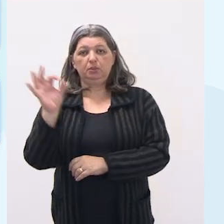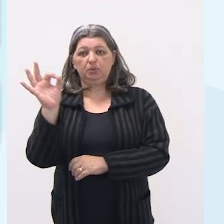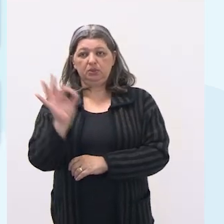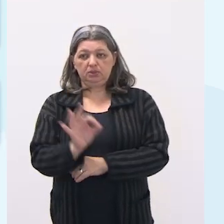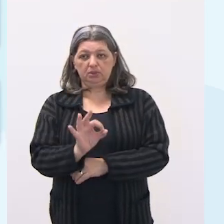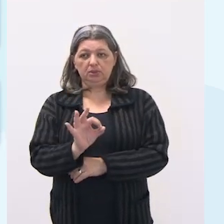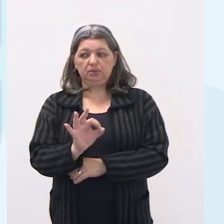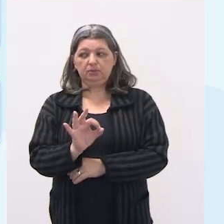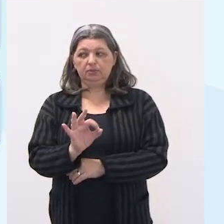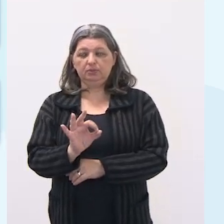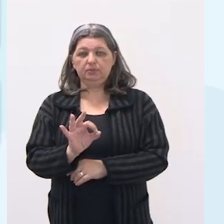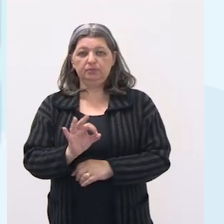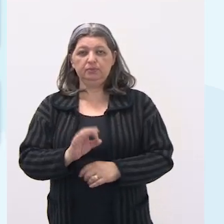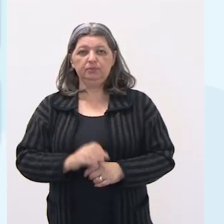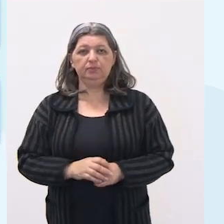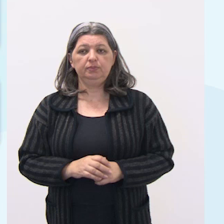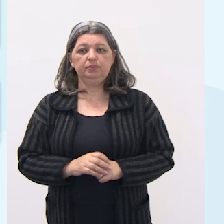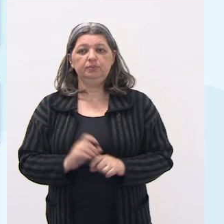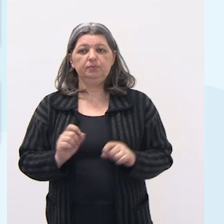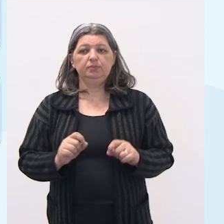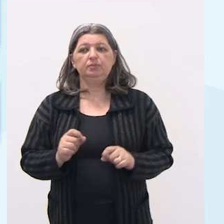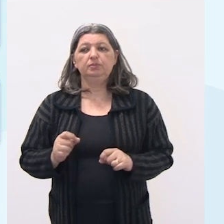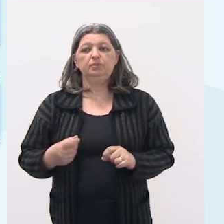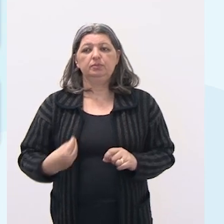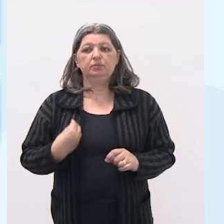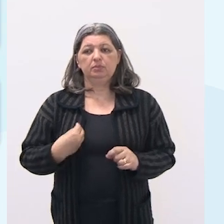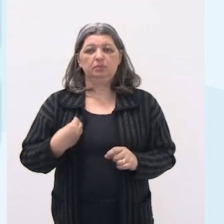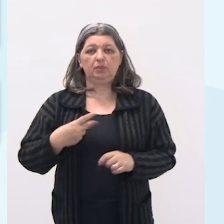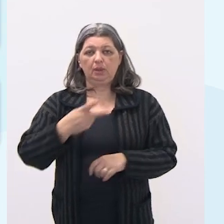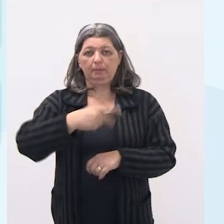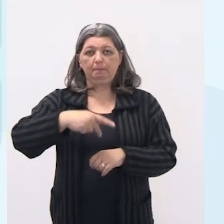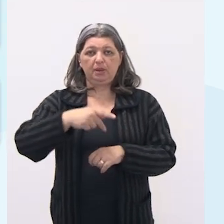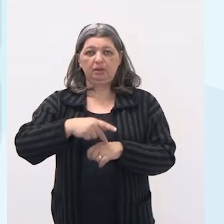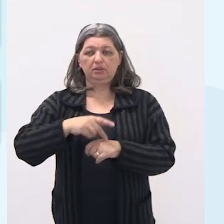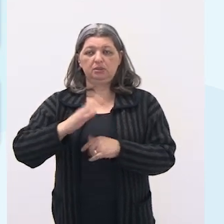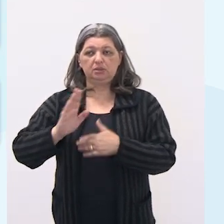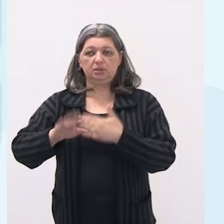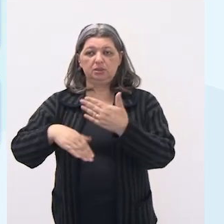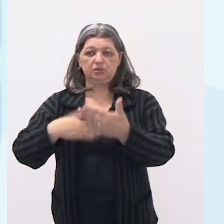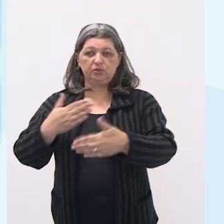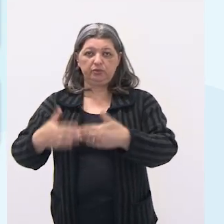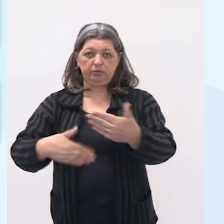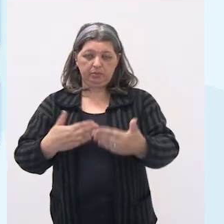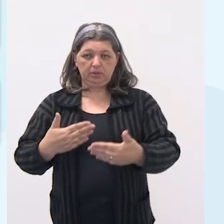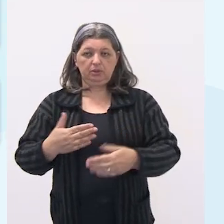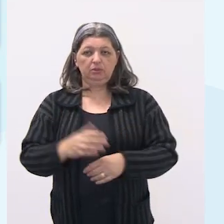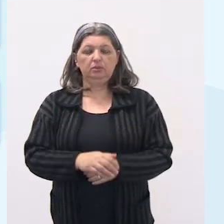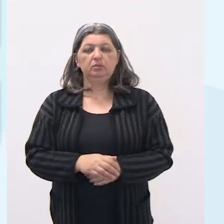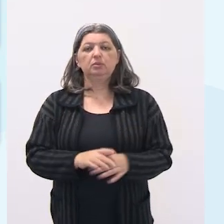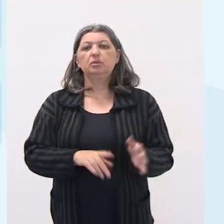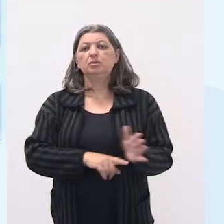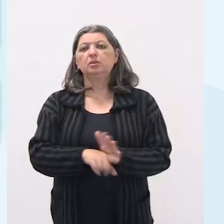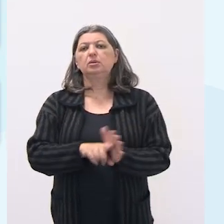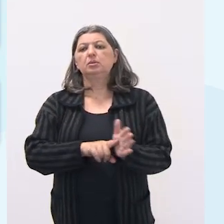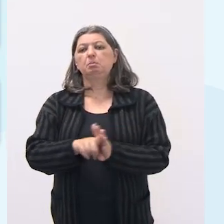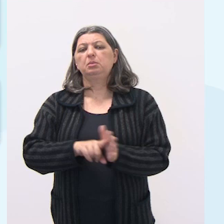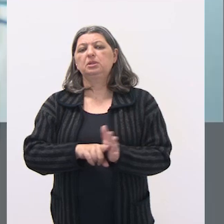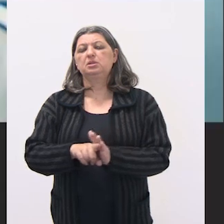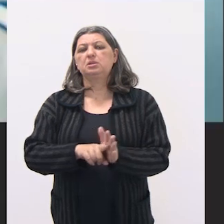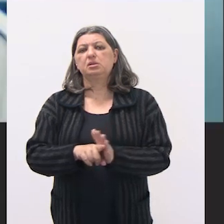dessas pessoas vivem em países em desenvolvimento. No Brasil, no último censo, nós